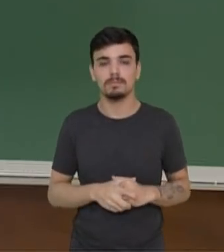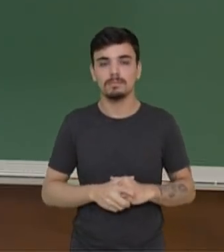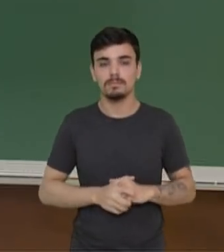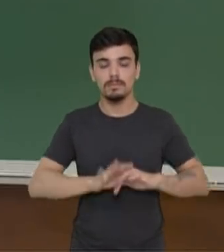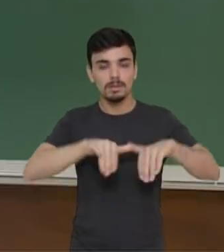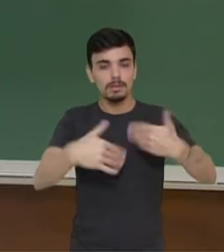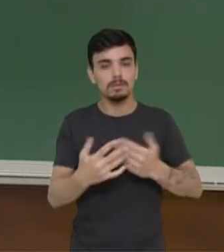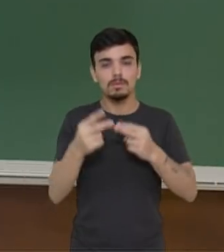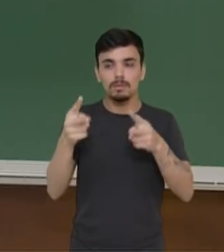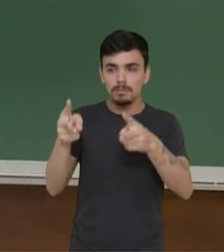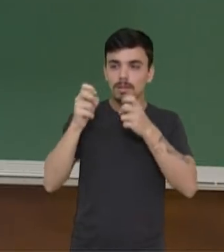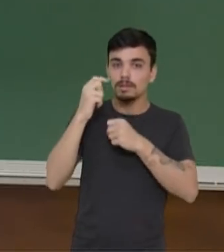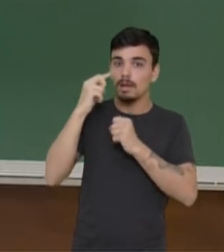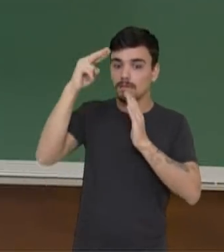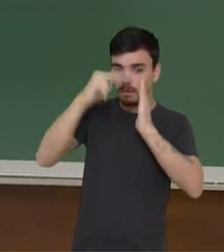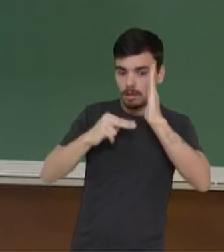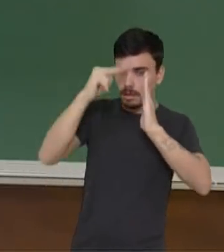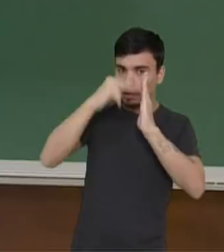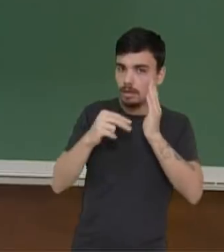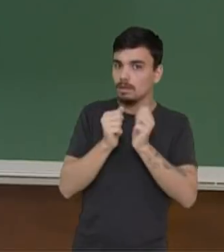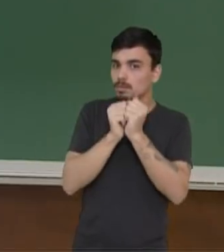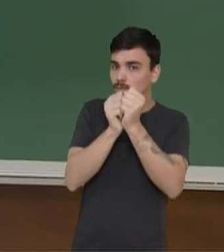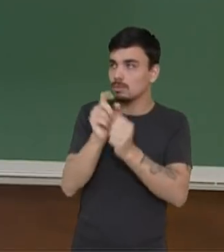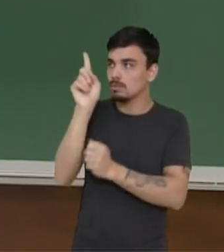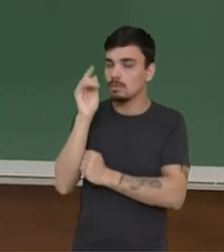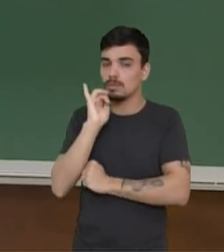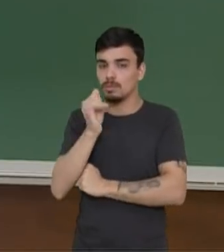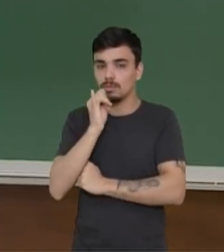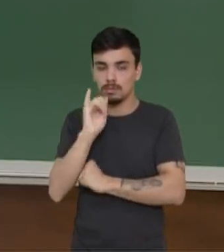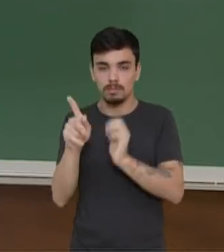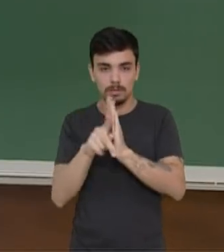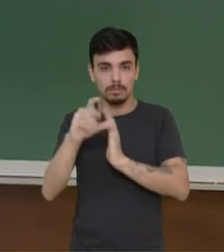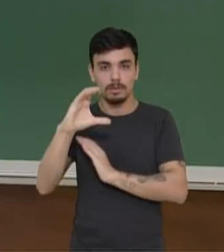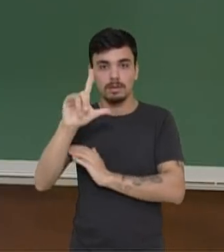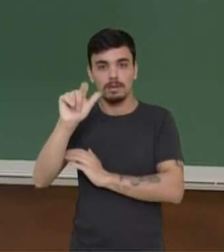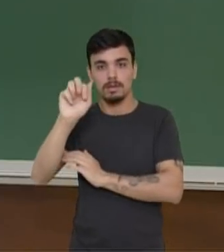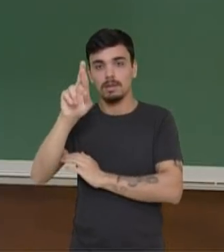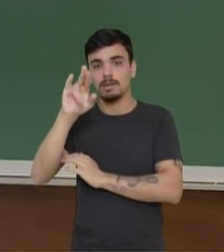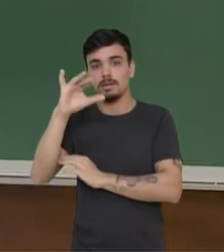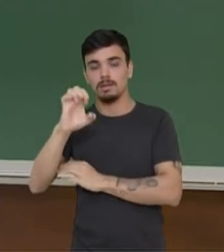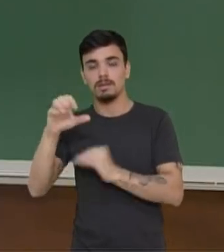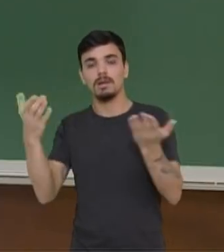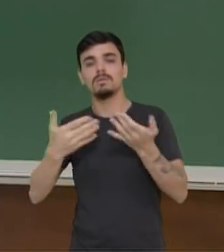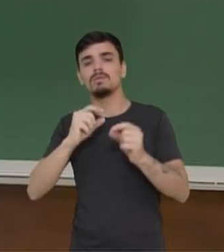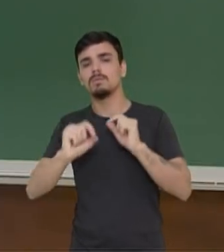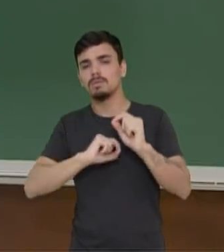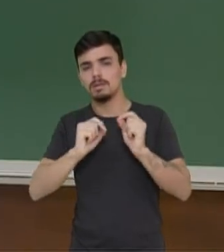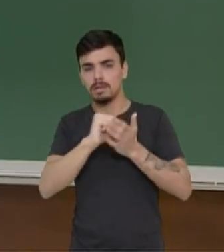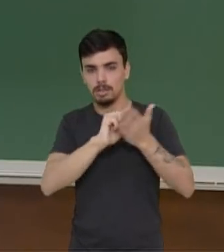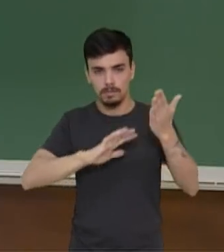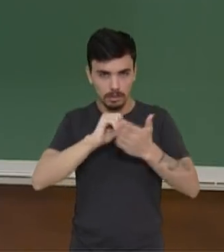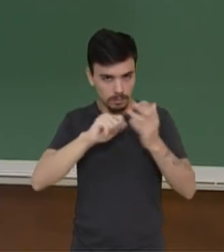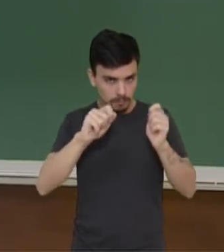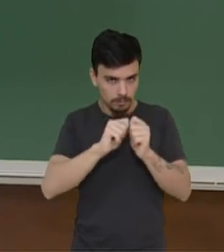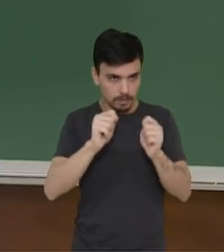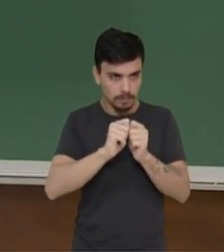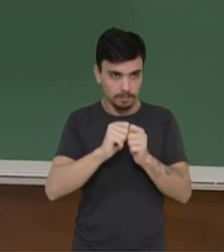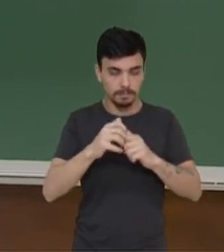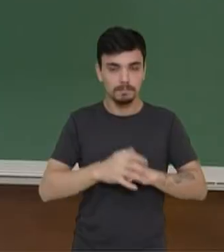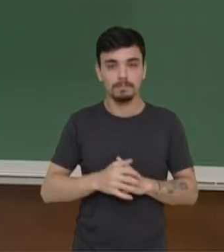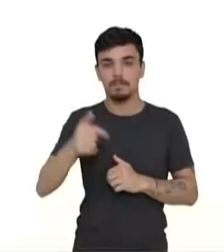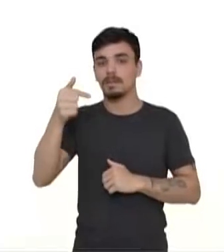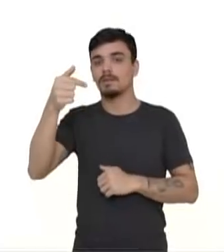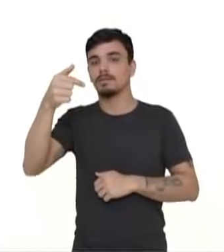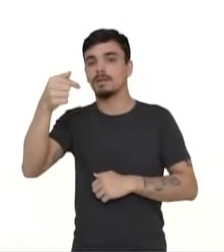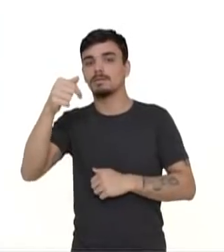Então, observe que a gente leu ali mais um fragmento de um conto da Clarice Lispector, né? E a gente agora vai fazer os exercícios, né? Vamos para o nosso